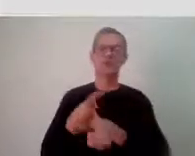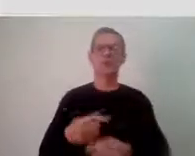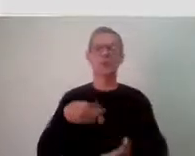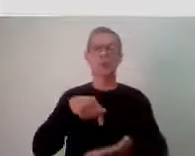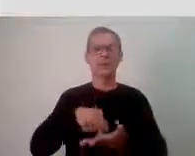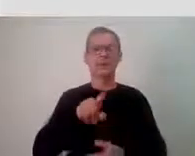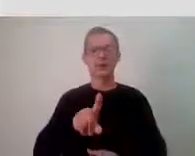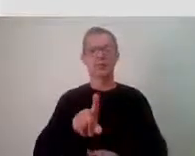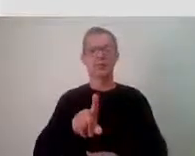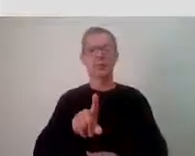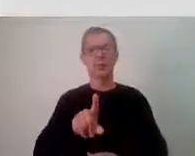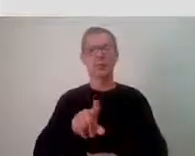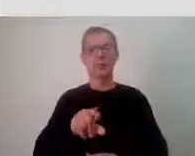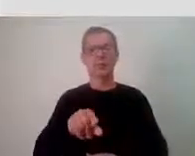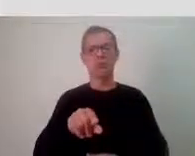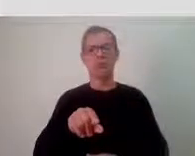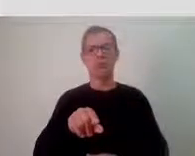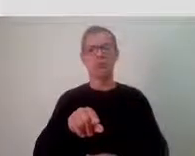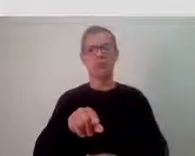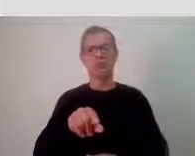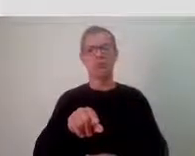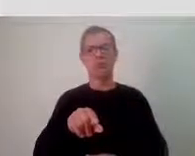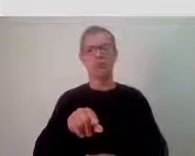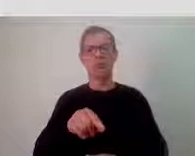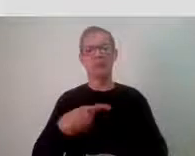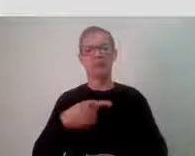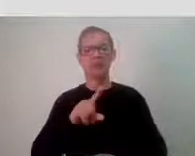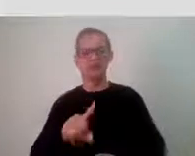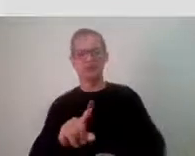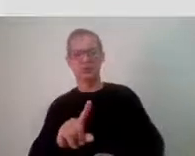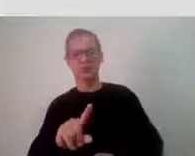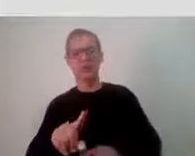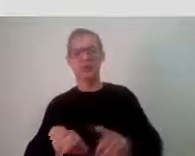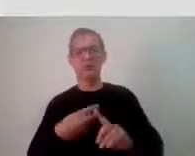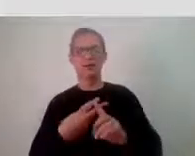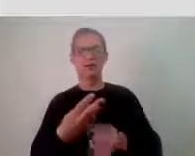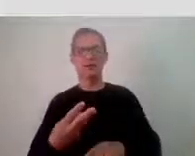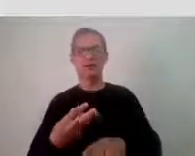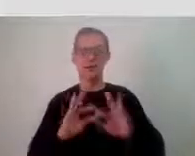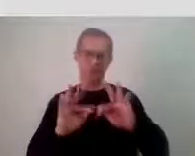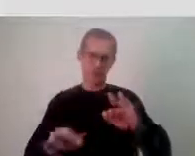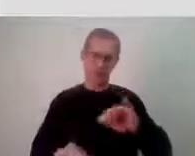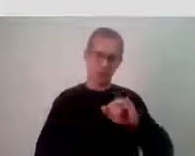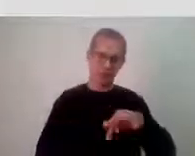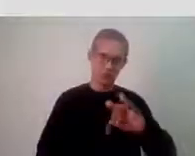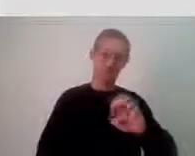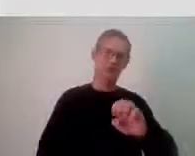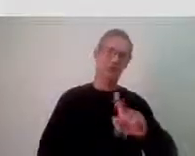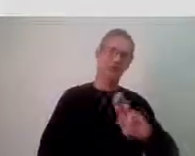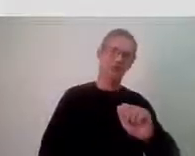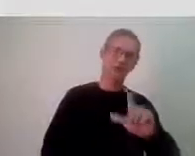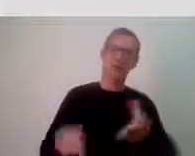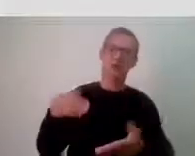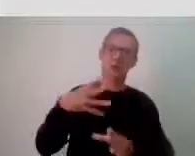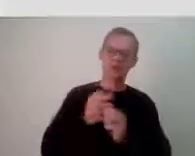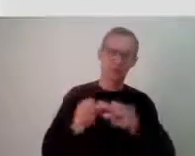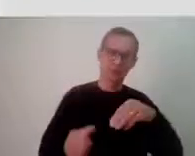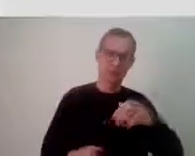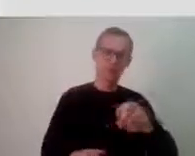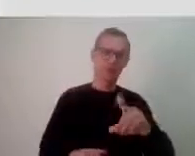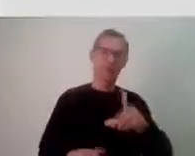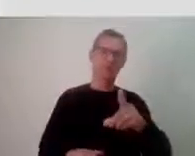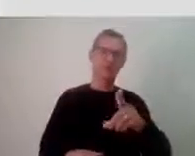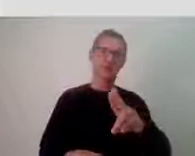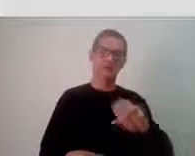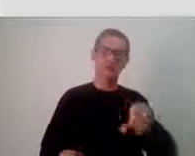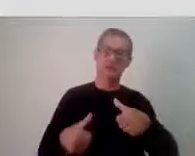3. Então, de 1 a 3 dessa função, a integral, calculada no módulo, e depois esse pedacinho